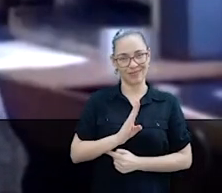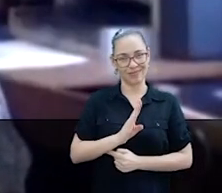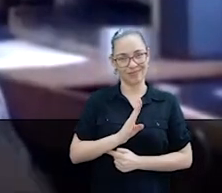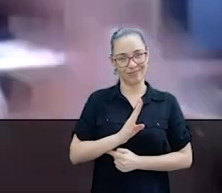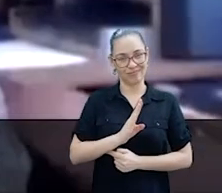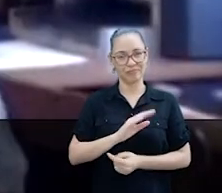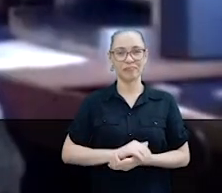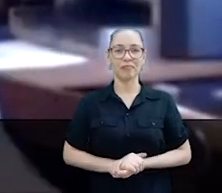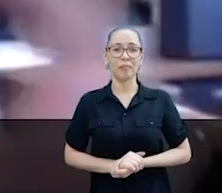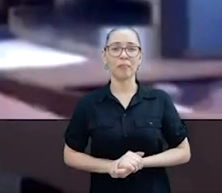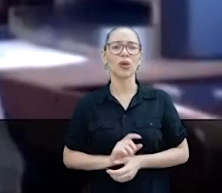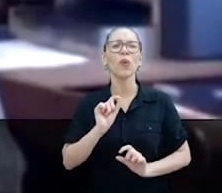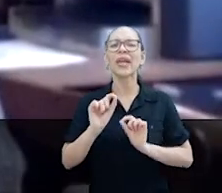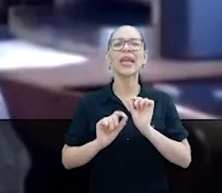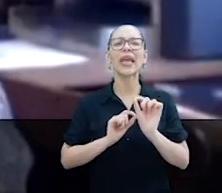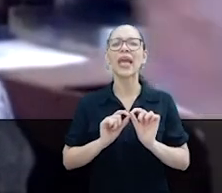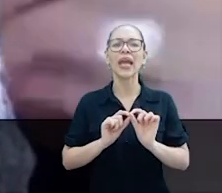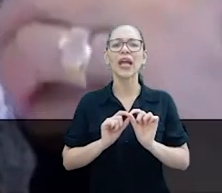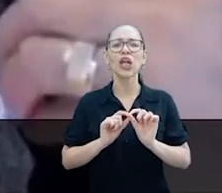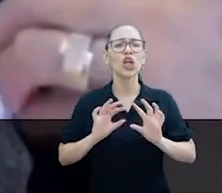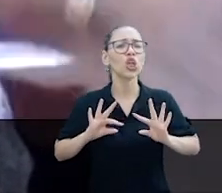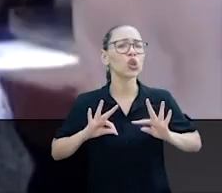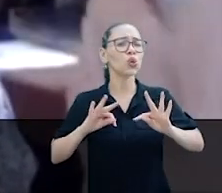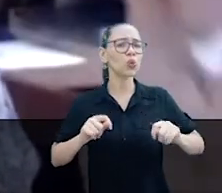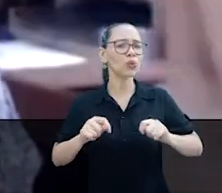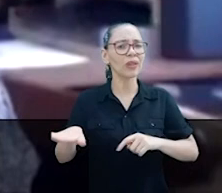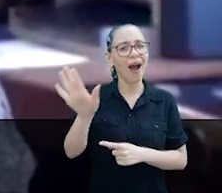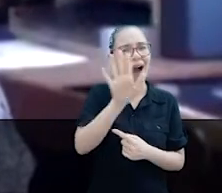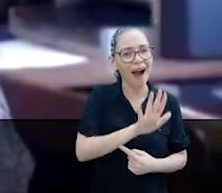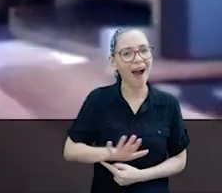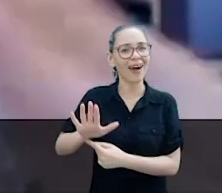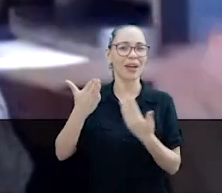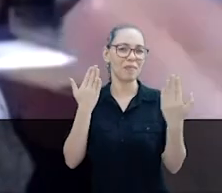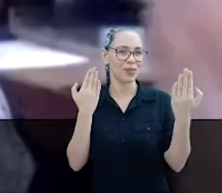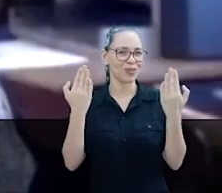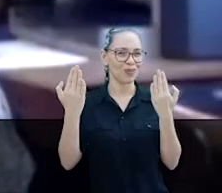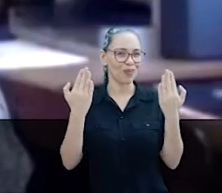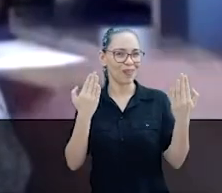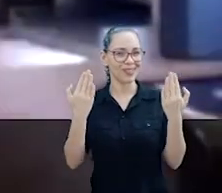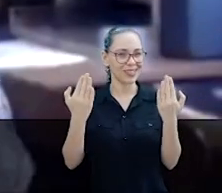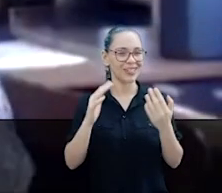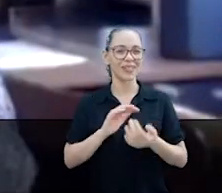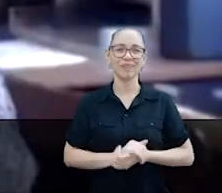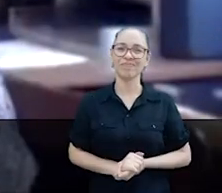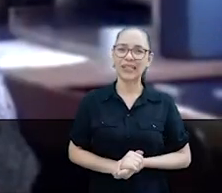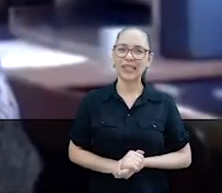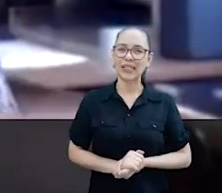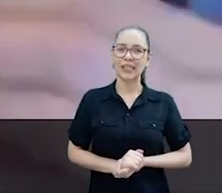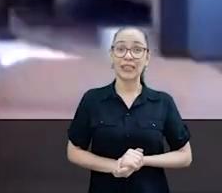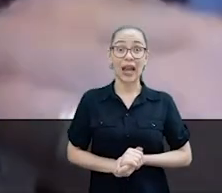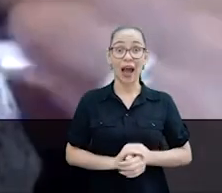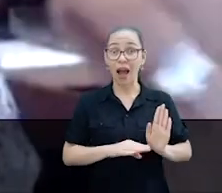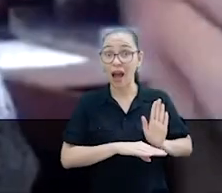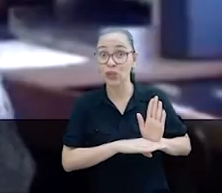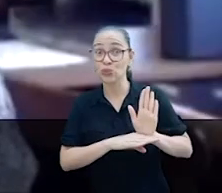situação brasileira, da conjuntura, que a gente pudesse trazer assim, os elementos que a psicologia possui para contribuir,